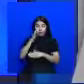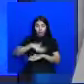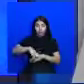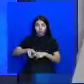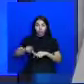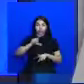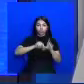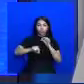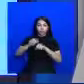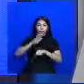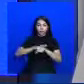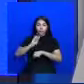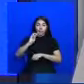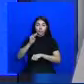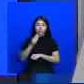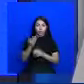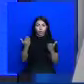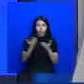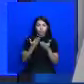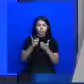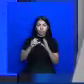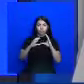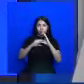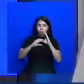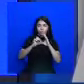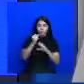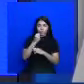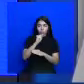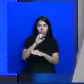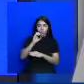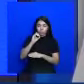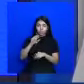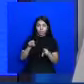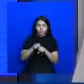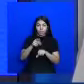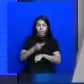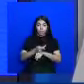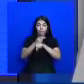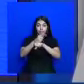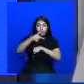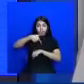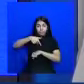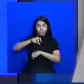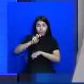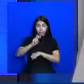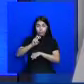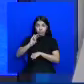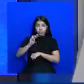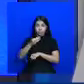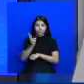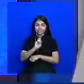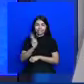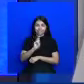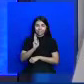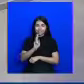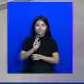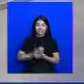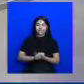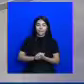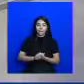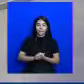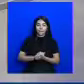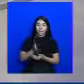mais um sorteio da Mais Milionária. Hoje é o concurso 80, com prêmio estimado de 75 milhões de